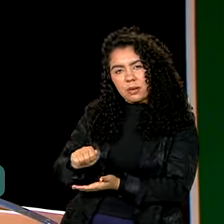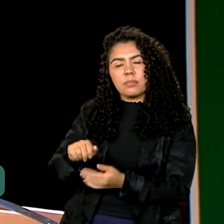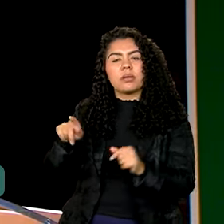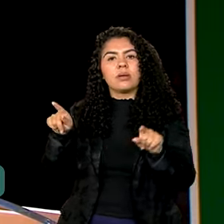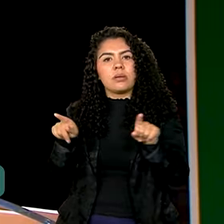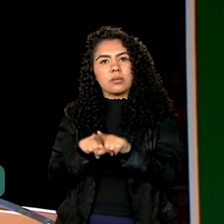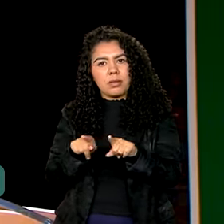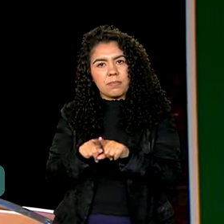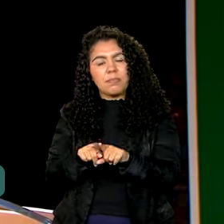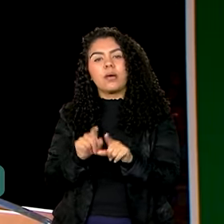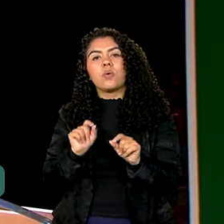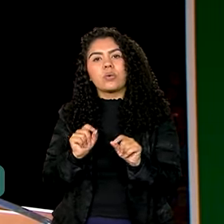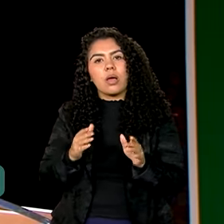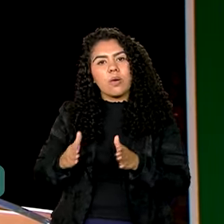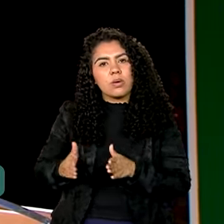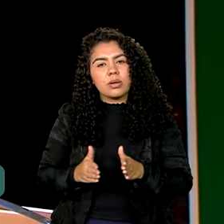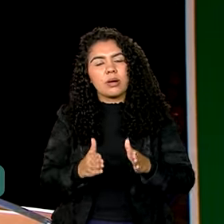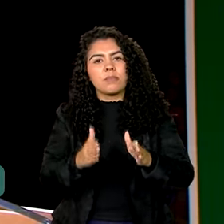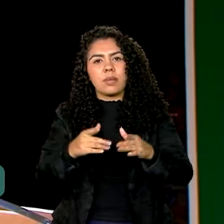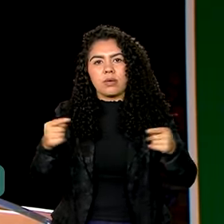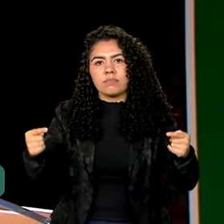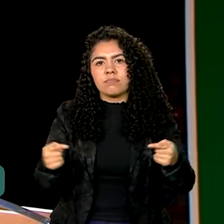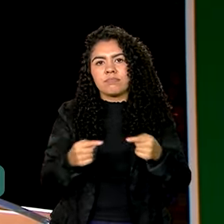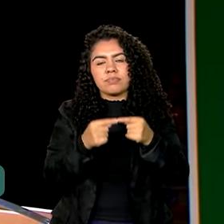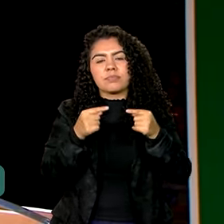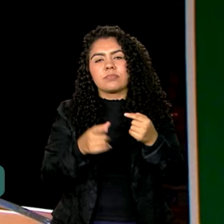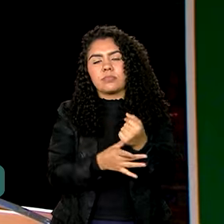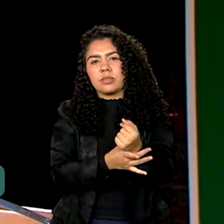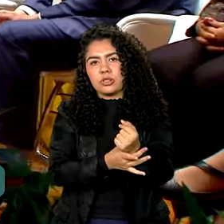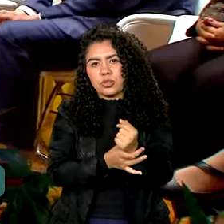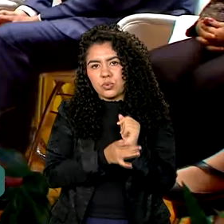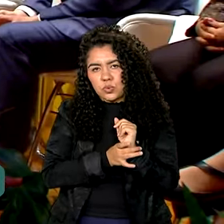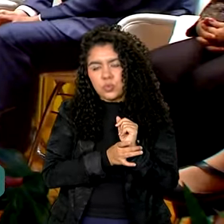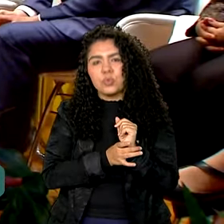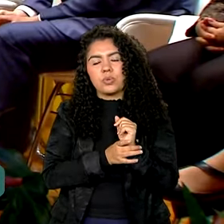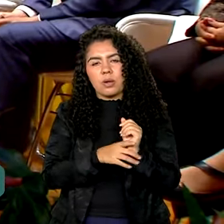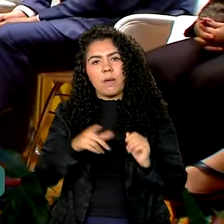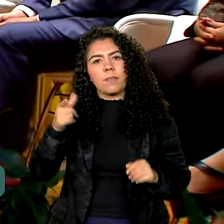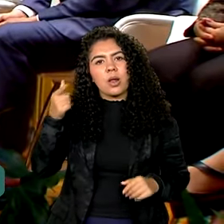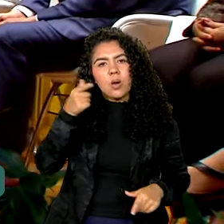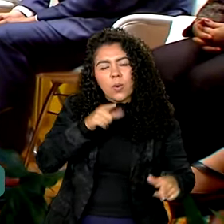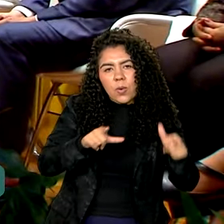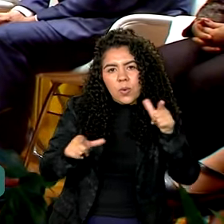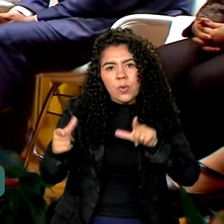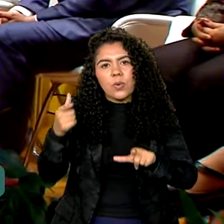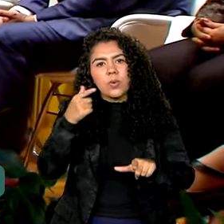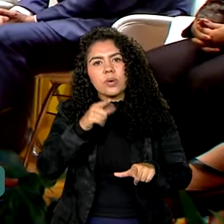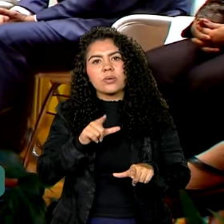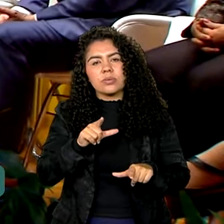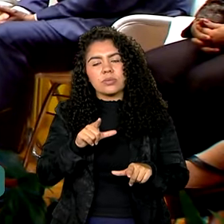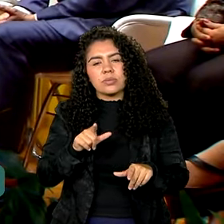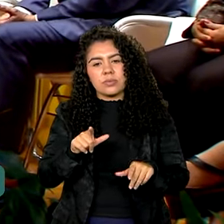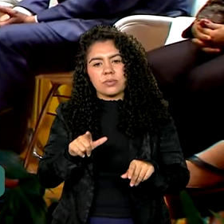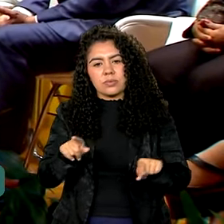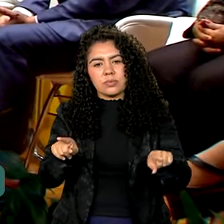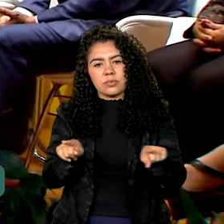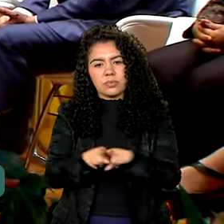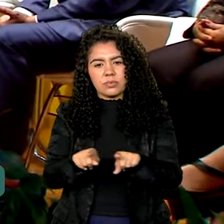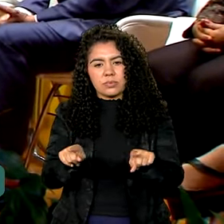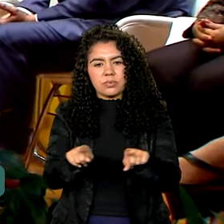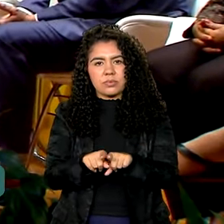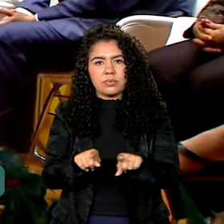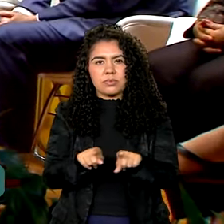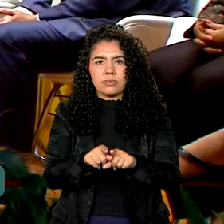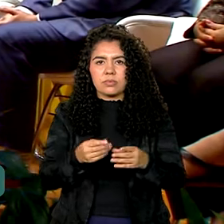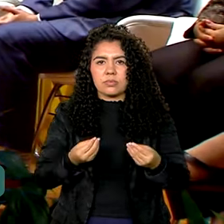um caminho ambientalmente seguro para conhecer, dar o direito ao